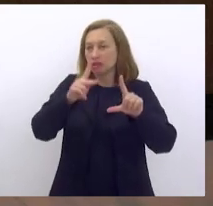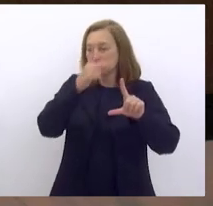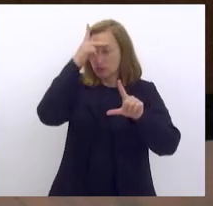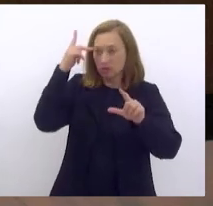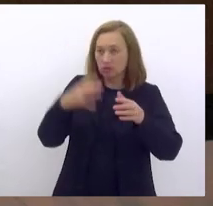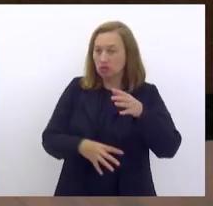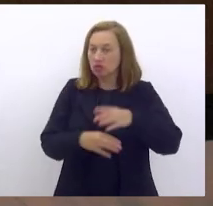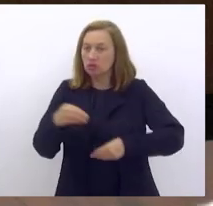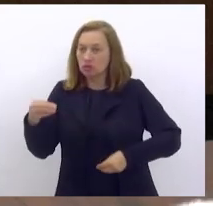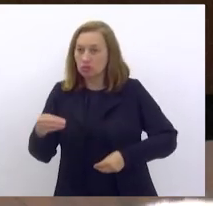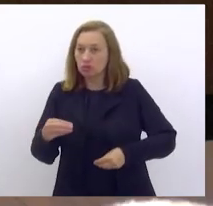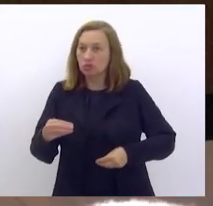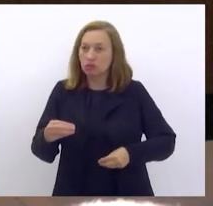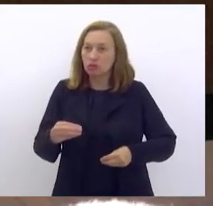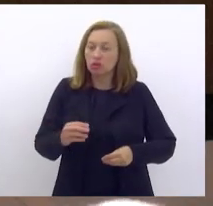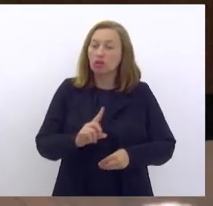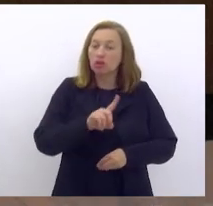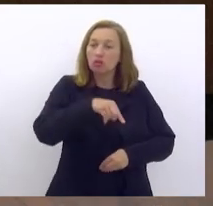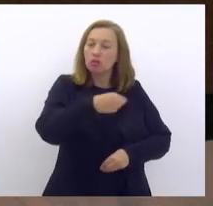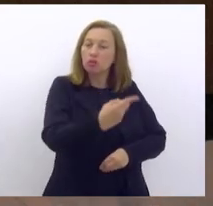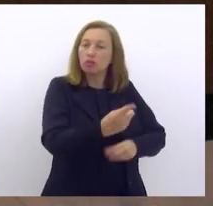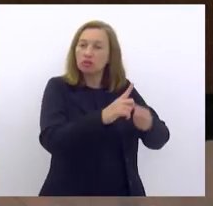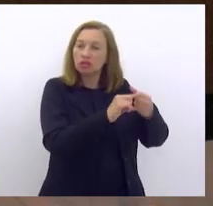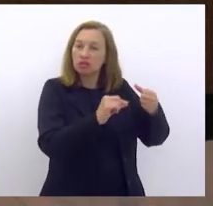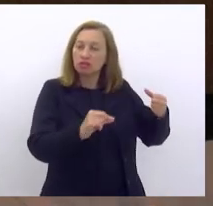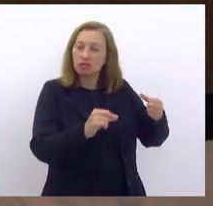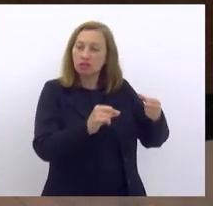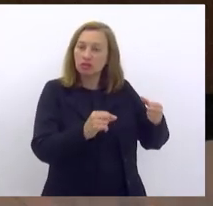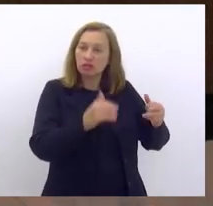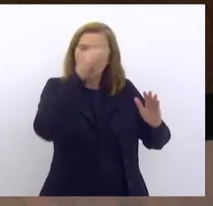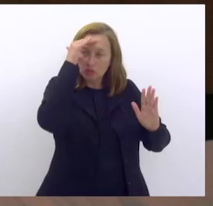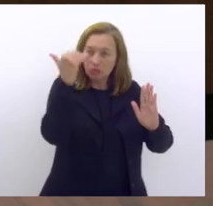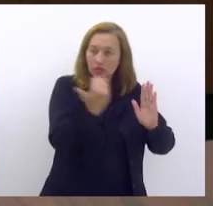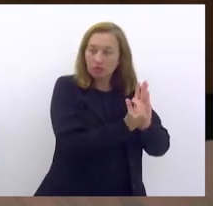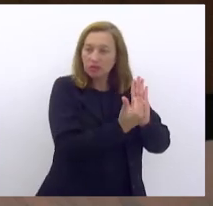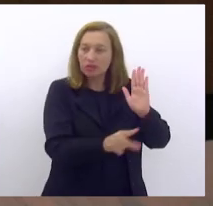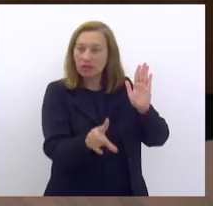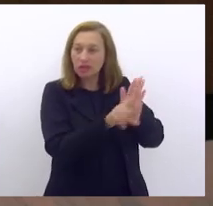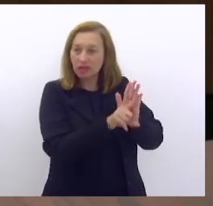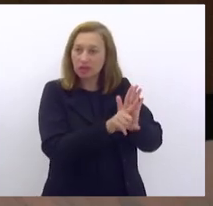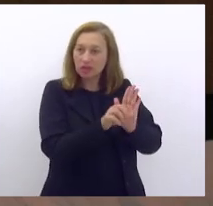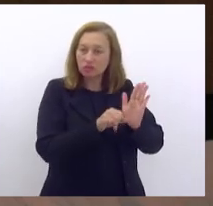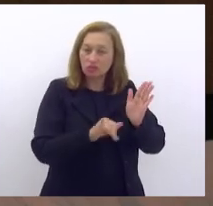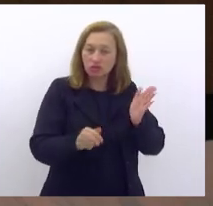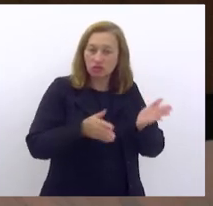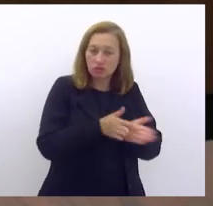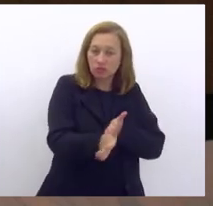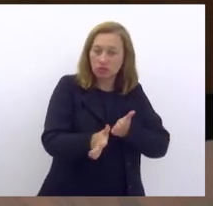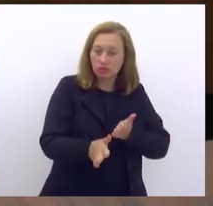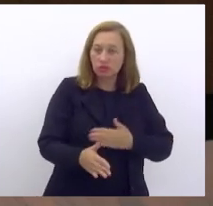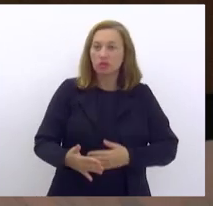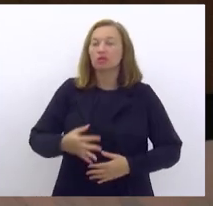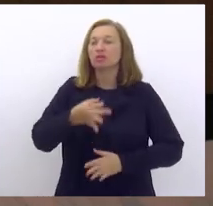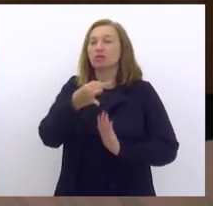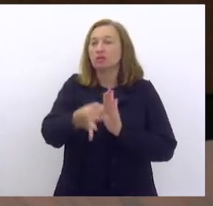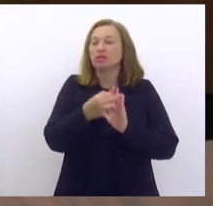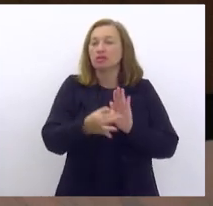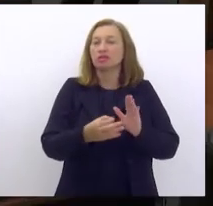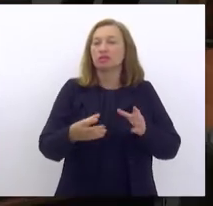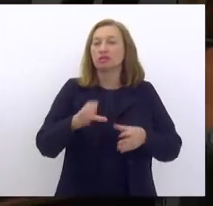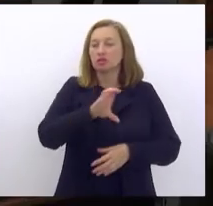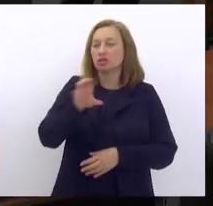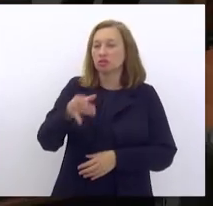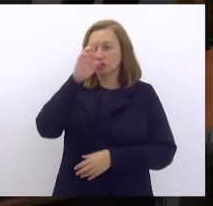emenda, outro artigo é fazendo a lei entrar em vigor na data da sua publicação. É o parecer pela CCJ, senhor